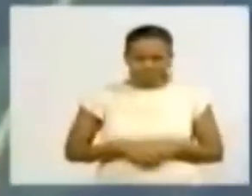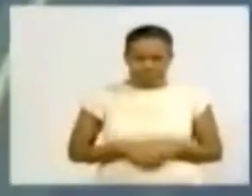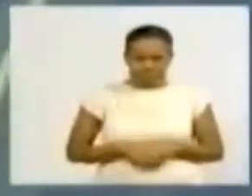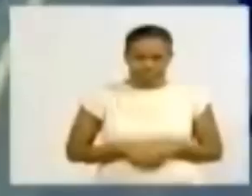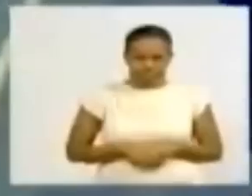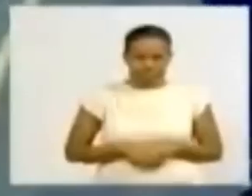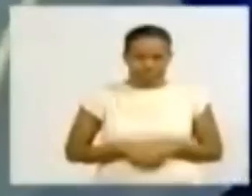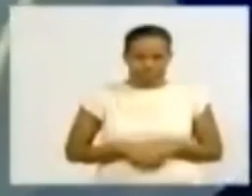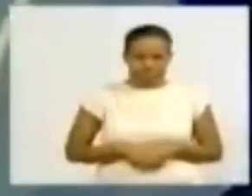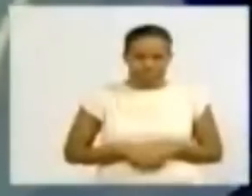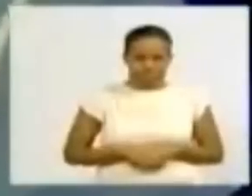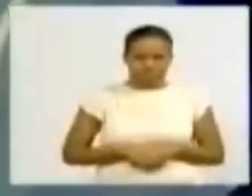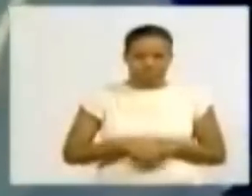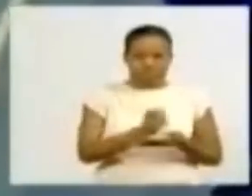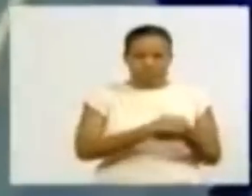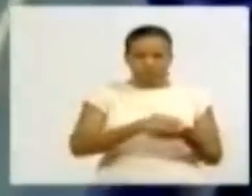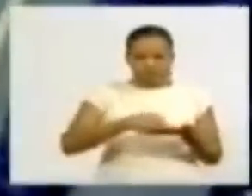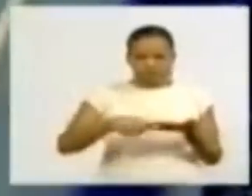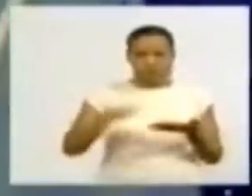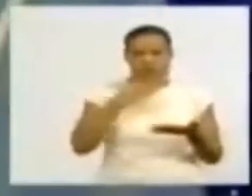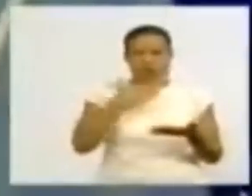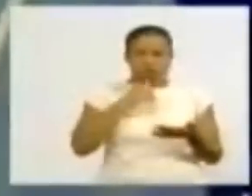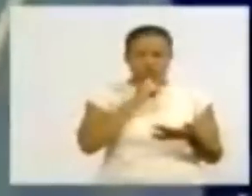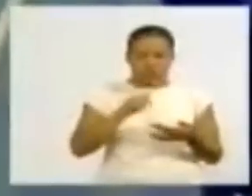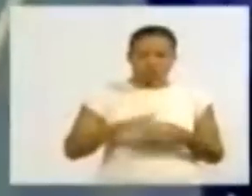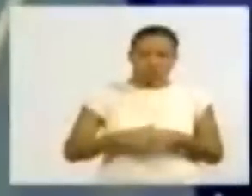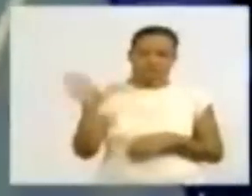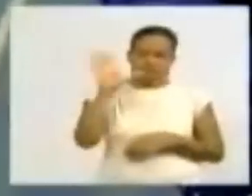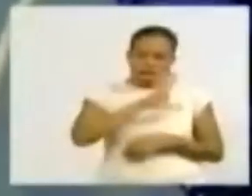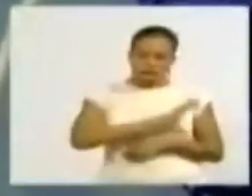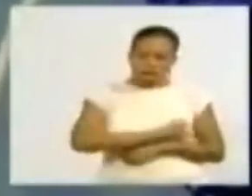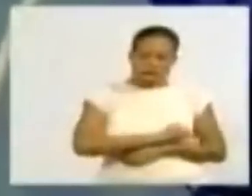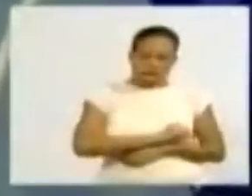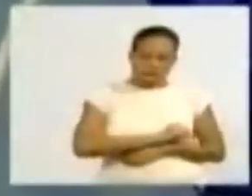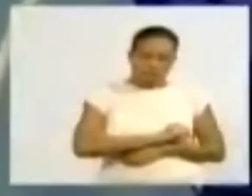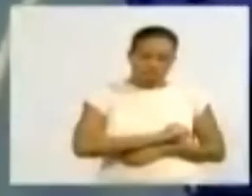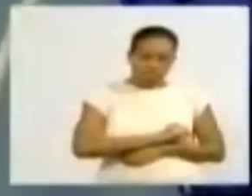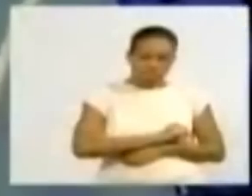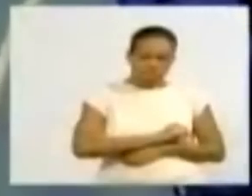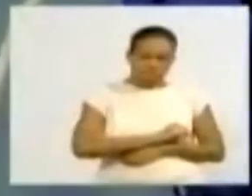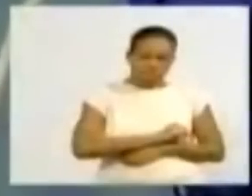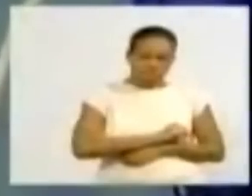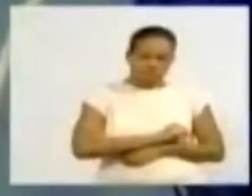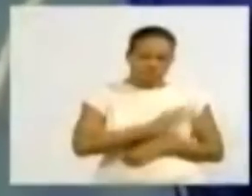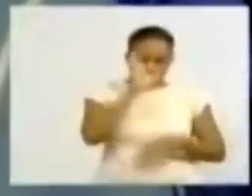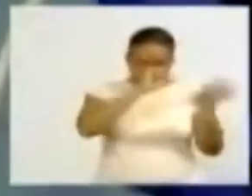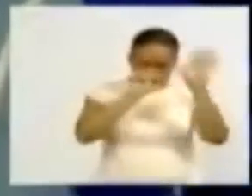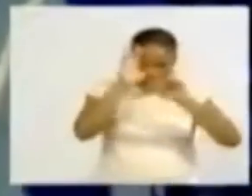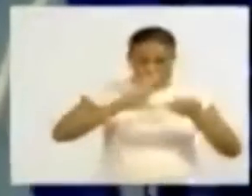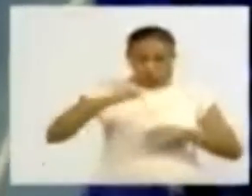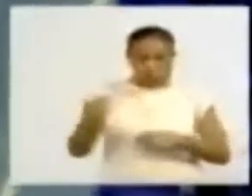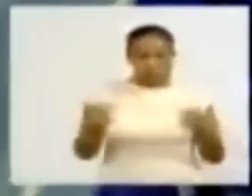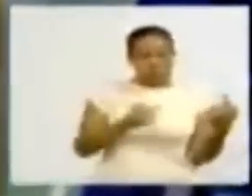O poeta Drummond de Andrade já dizia num título do seu livro: amar se aprende